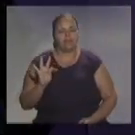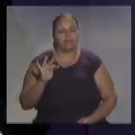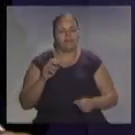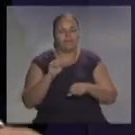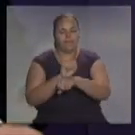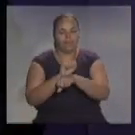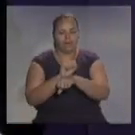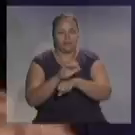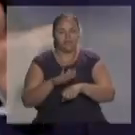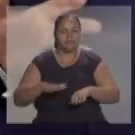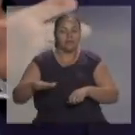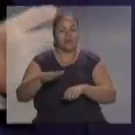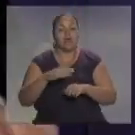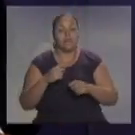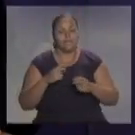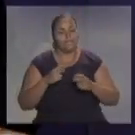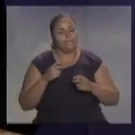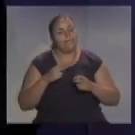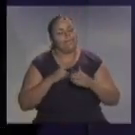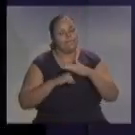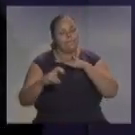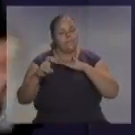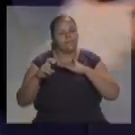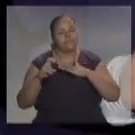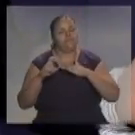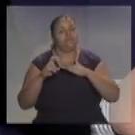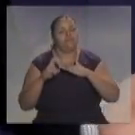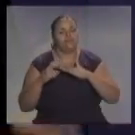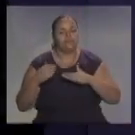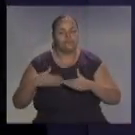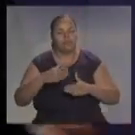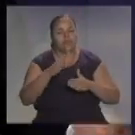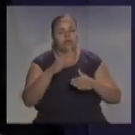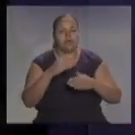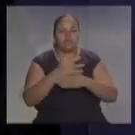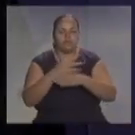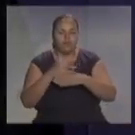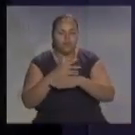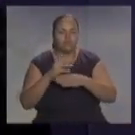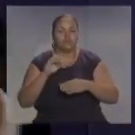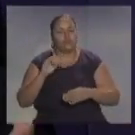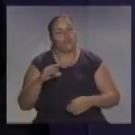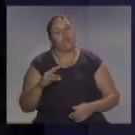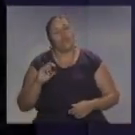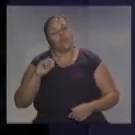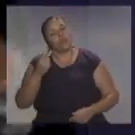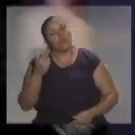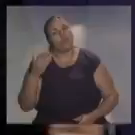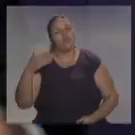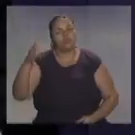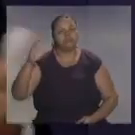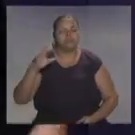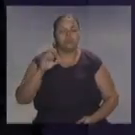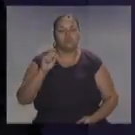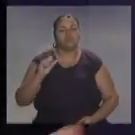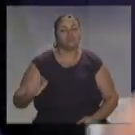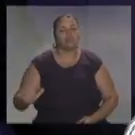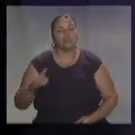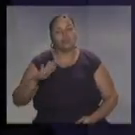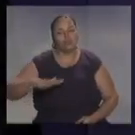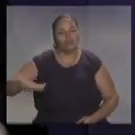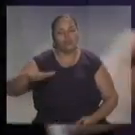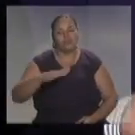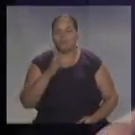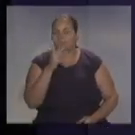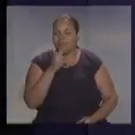para ali e a pessoa pega o metrô e você vem trabalhar no centro ou na Zona Sul com 10, 15 minutos, coisa